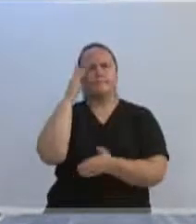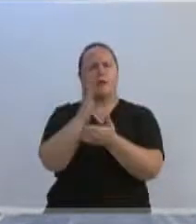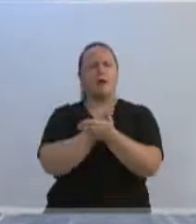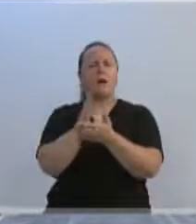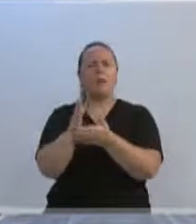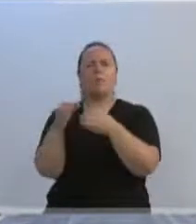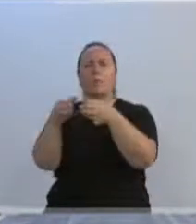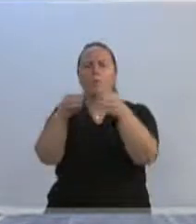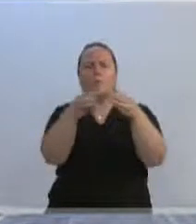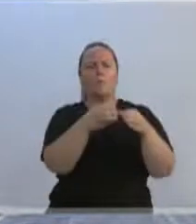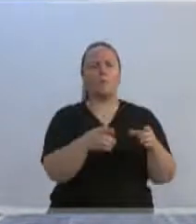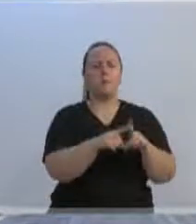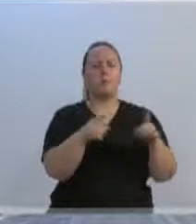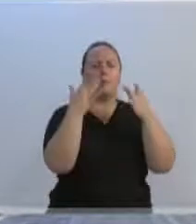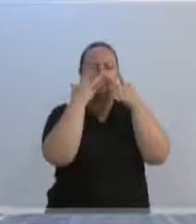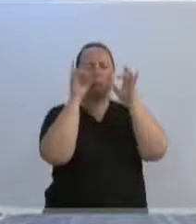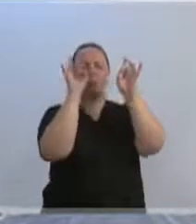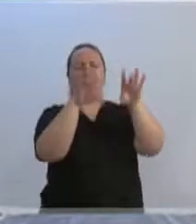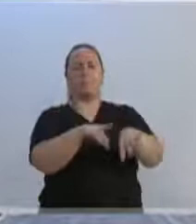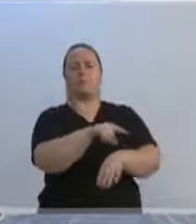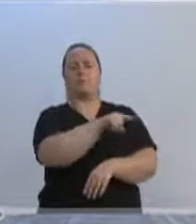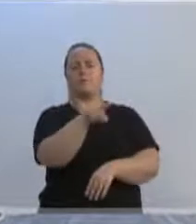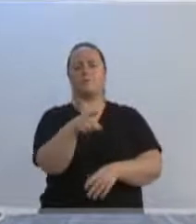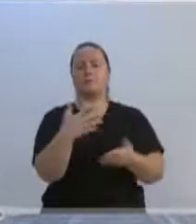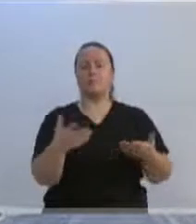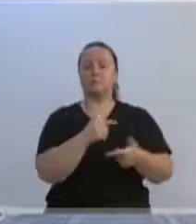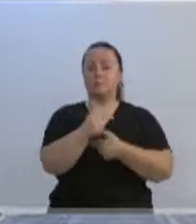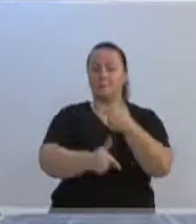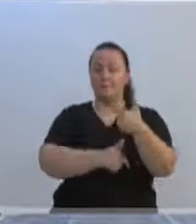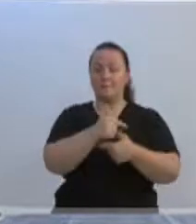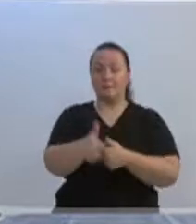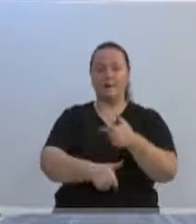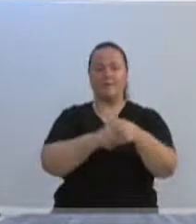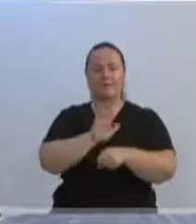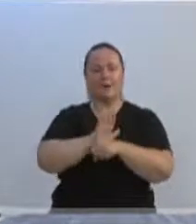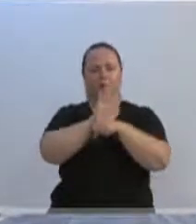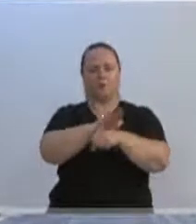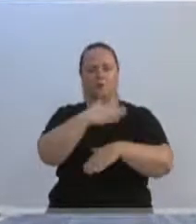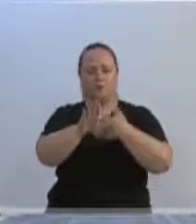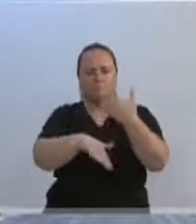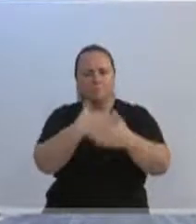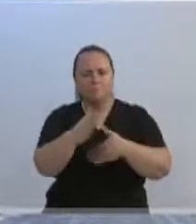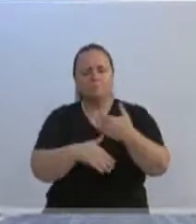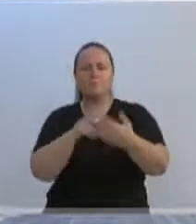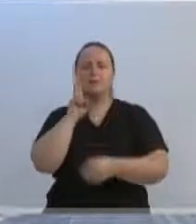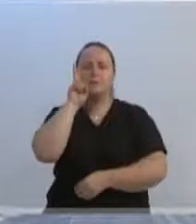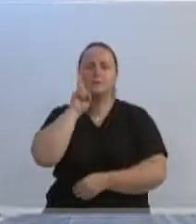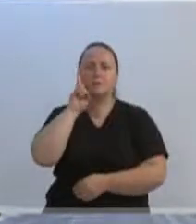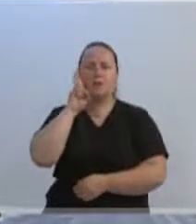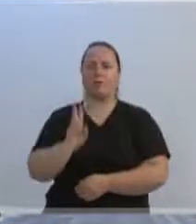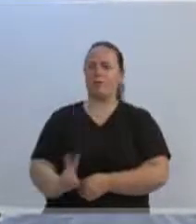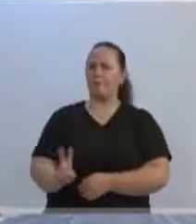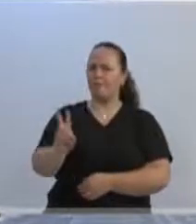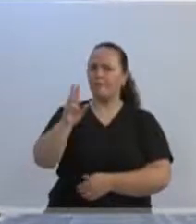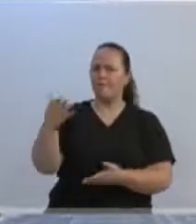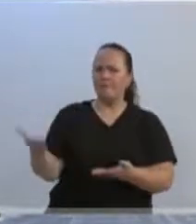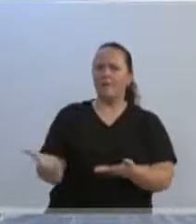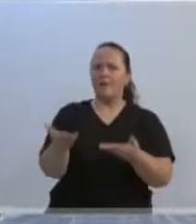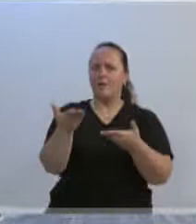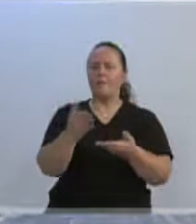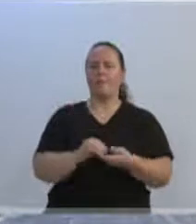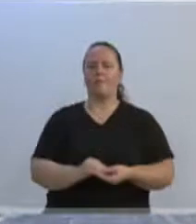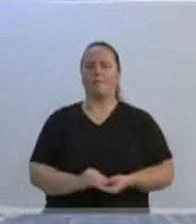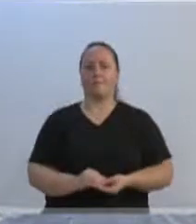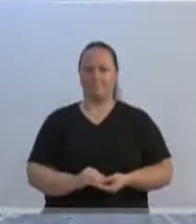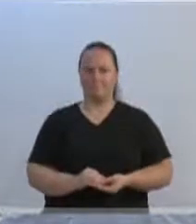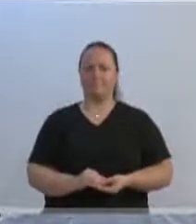esquecem de vocês que trabalham que ajudam a construir a nossa história que a valorização daquele que vivi lá